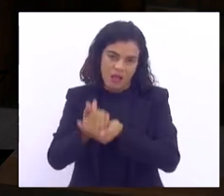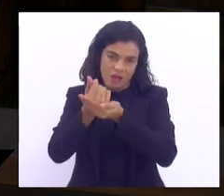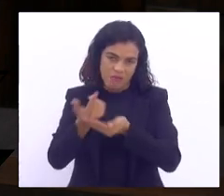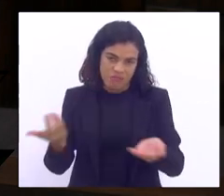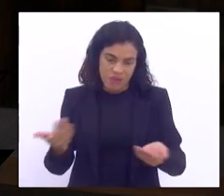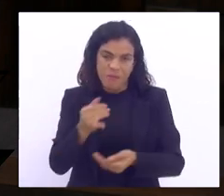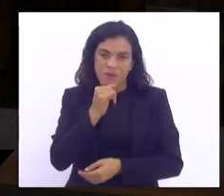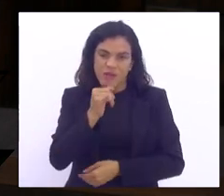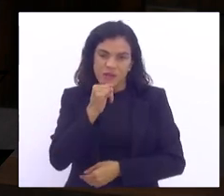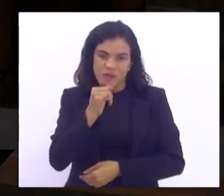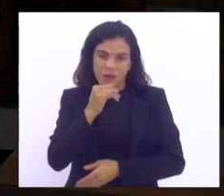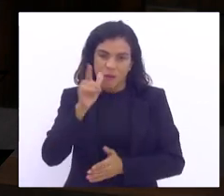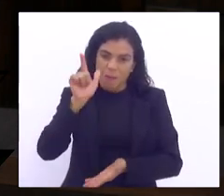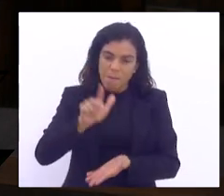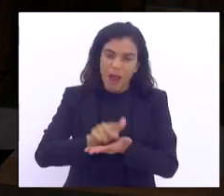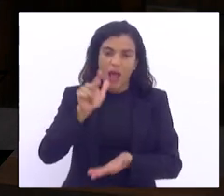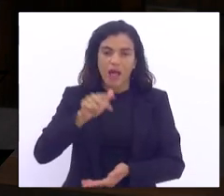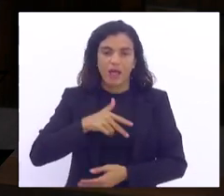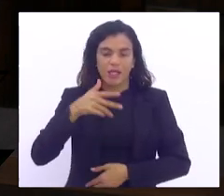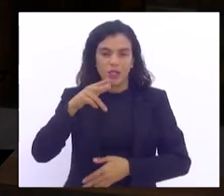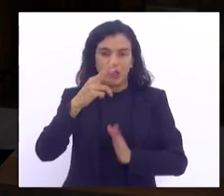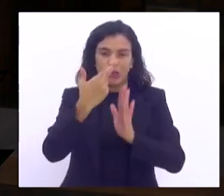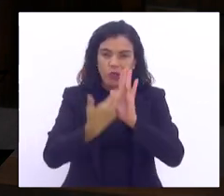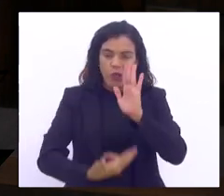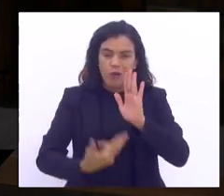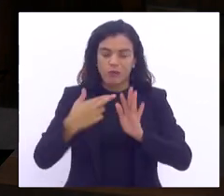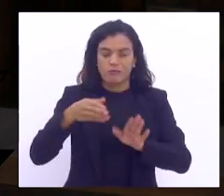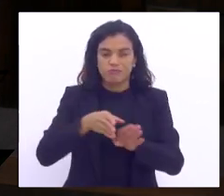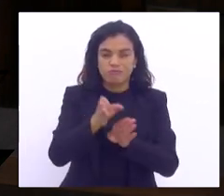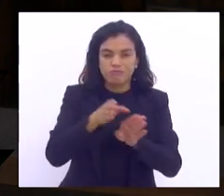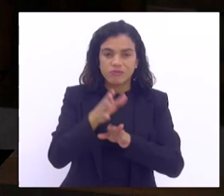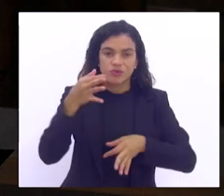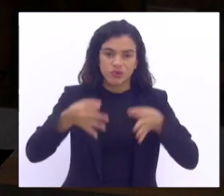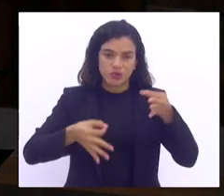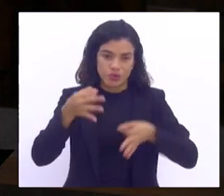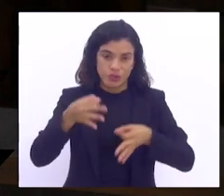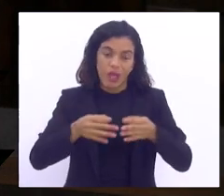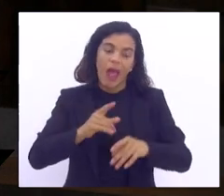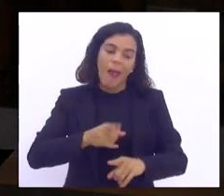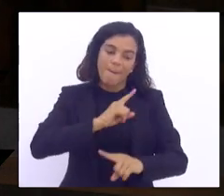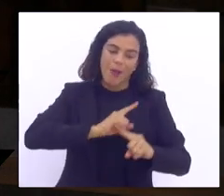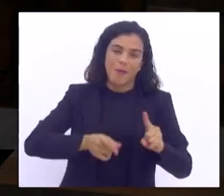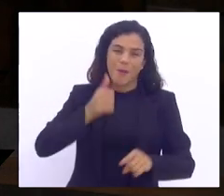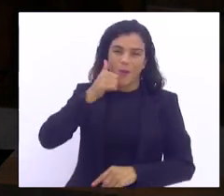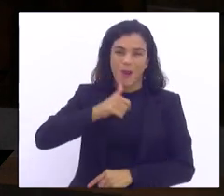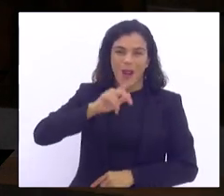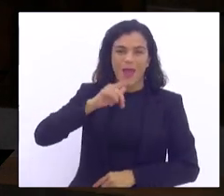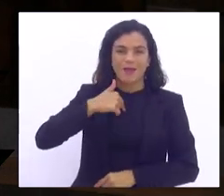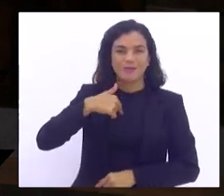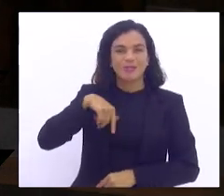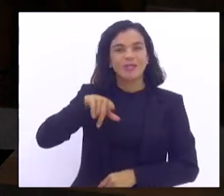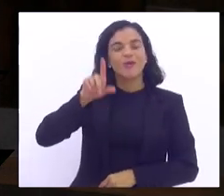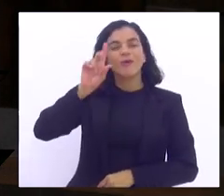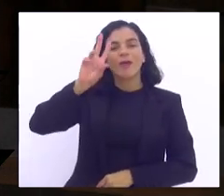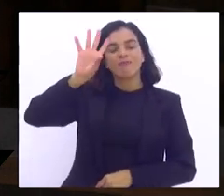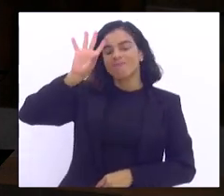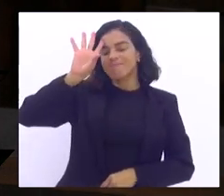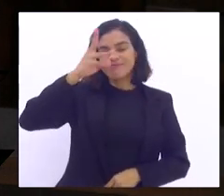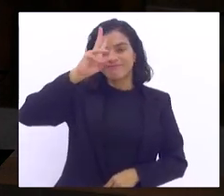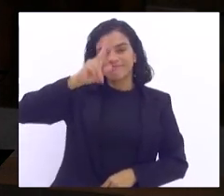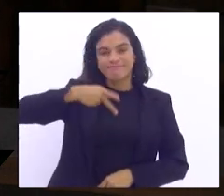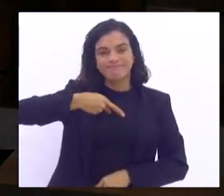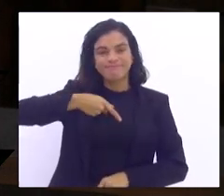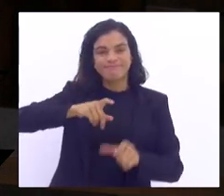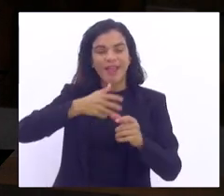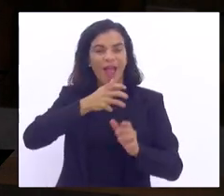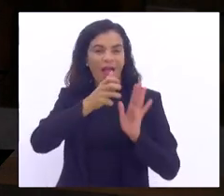consubstanciado em norma jurídica, isso poderia impedir a mulher de usar de sua autonomia sobre o próprio corpo e, assim,